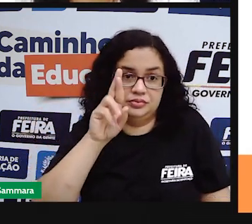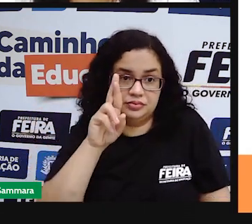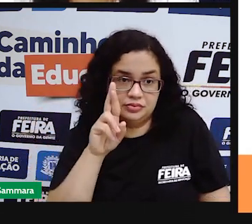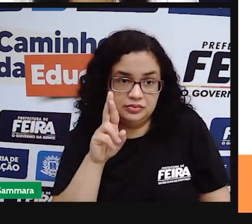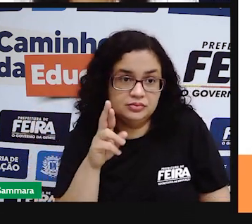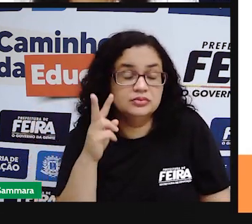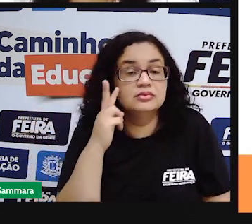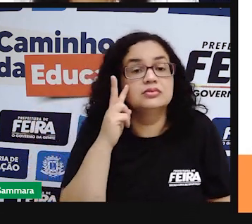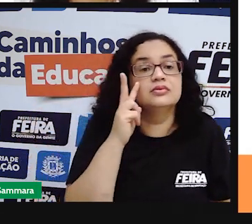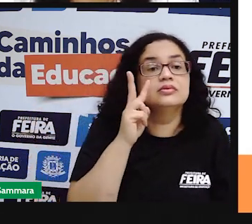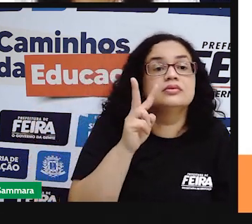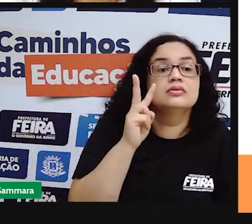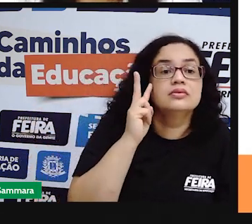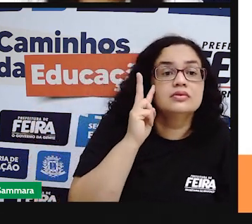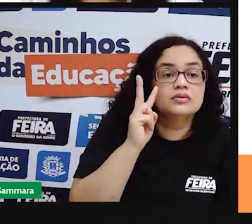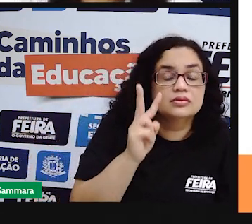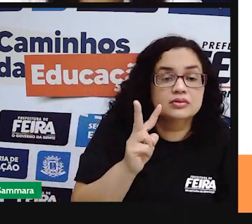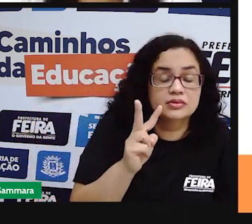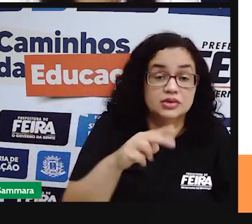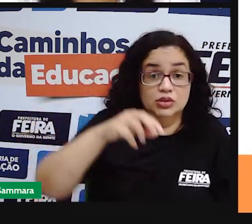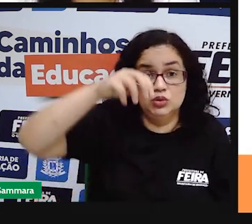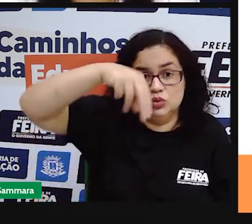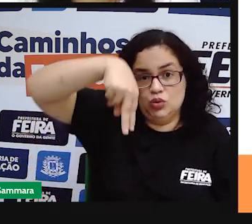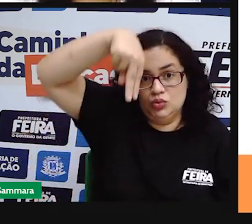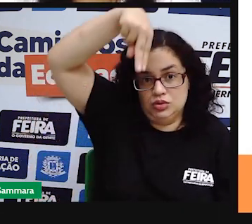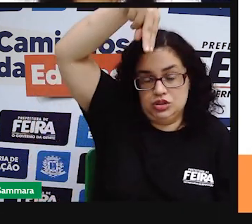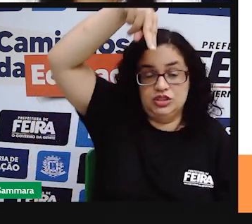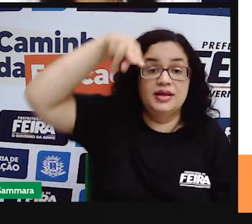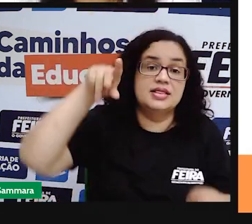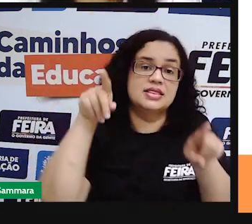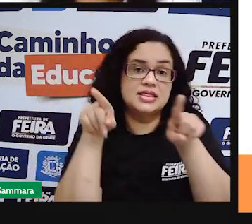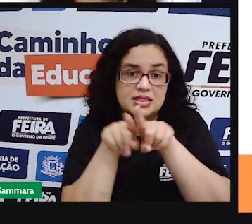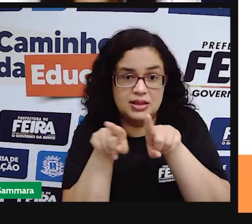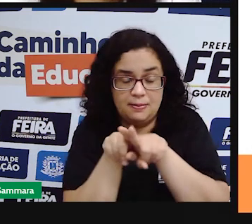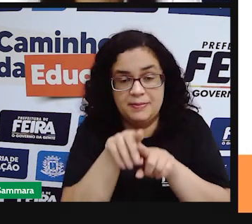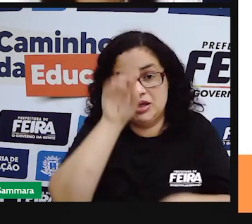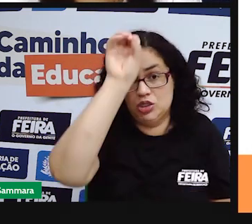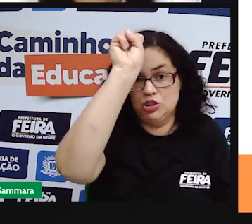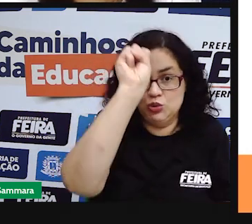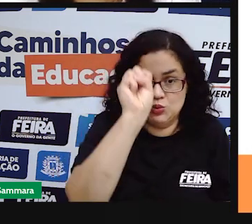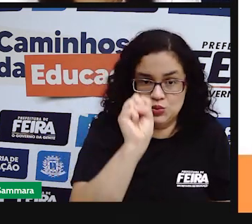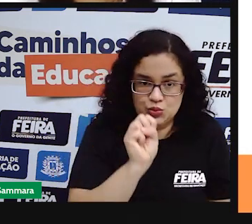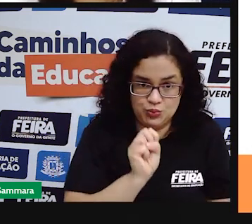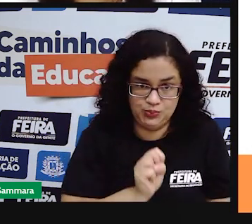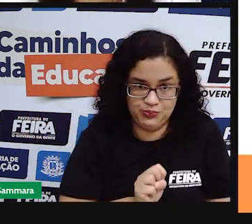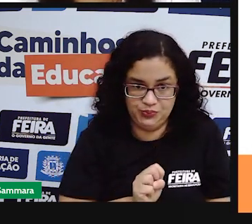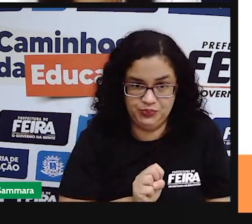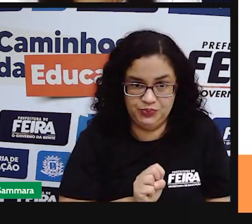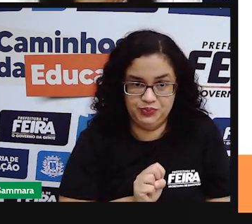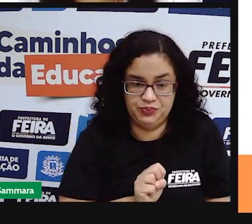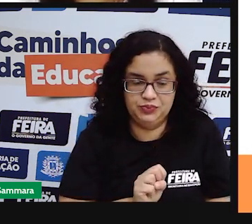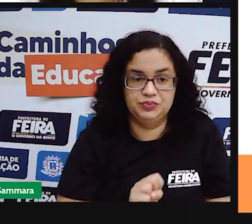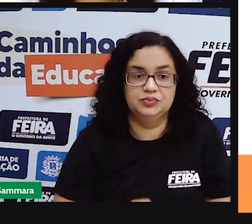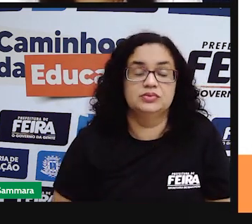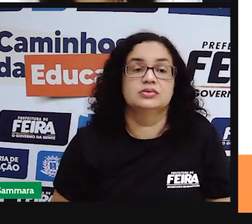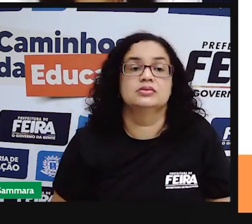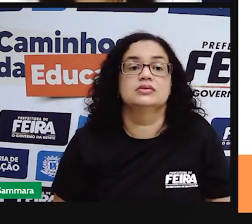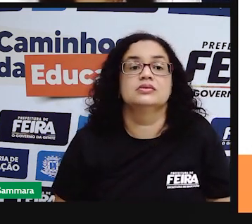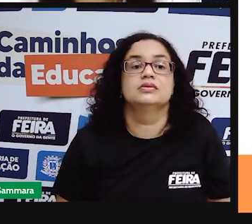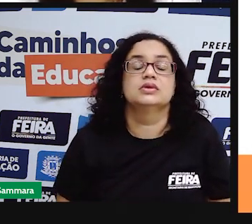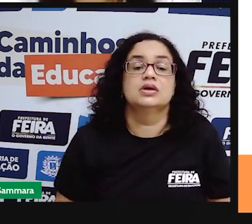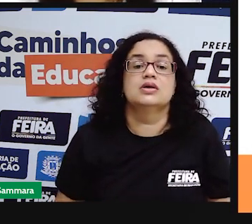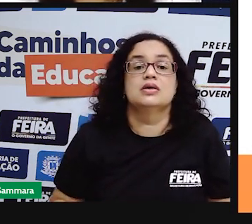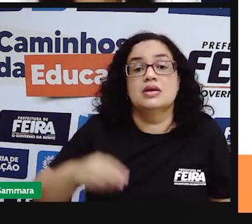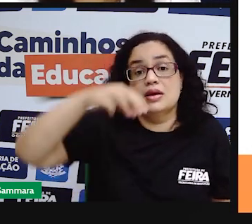os hemisférios norte e também o hemisfério sul. E o meridiano